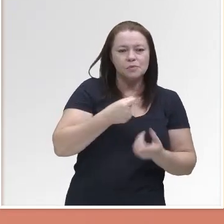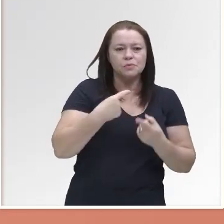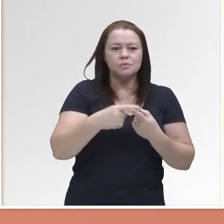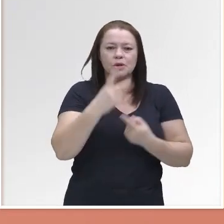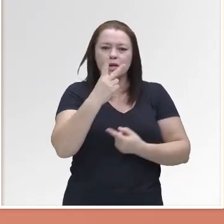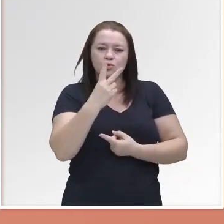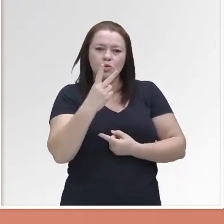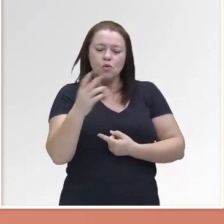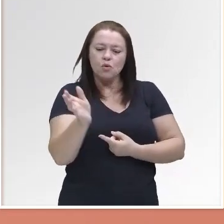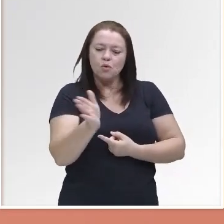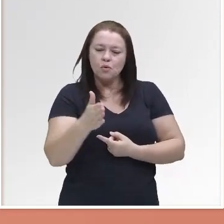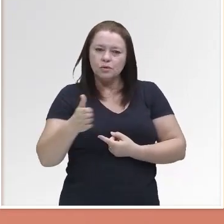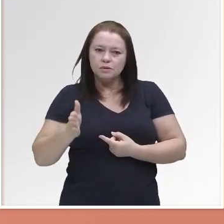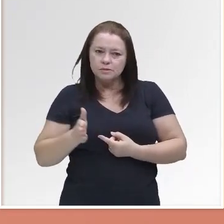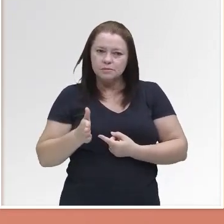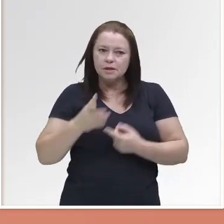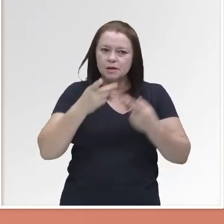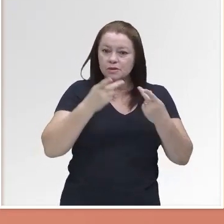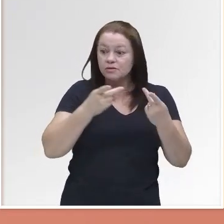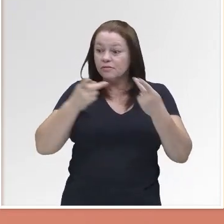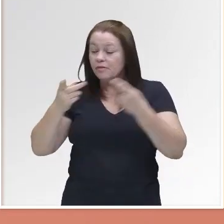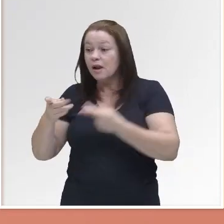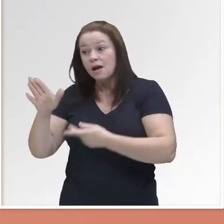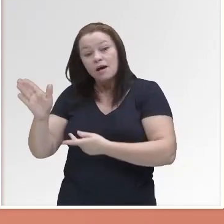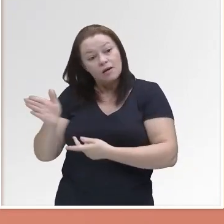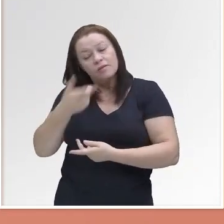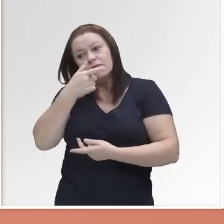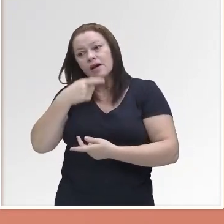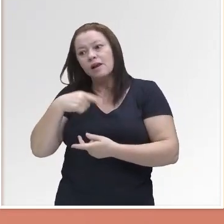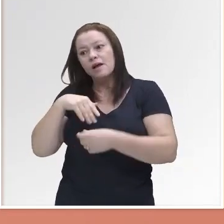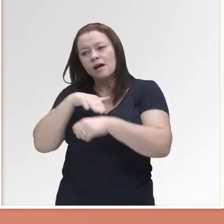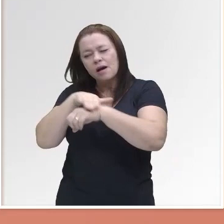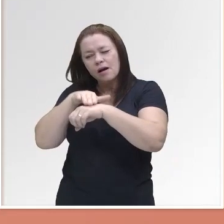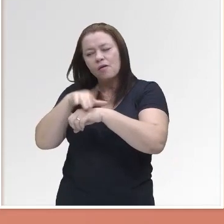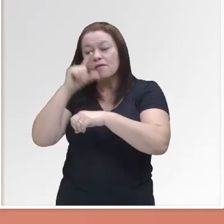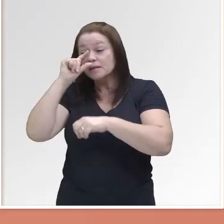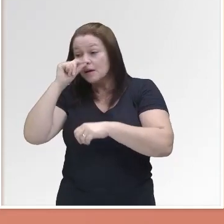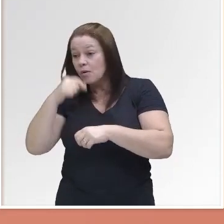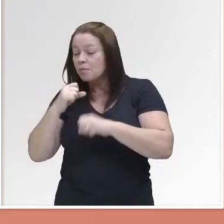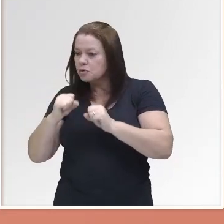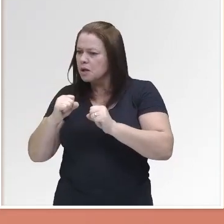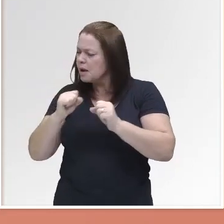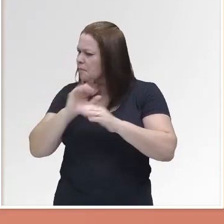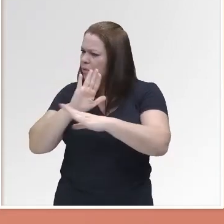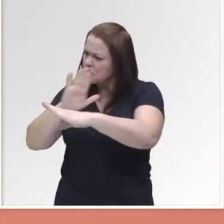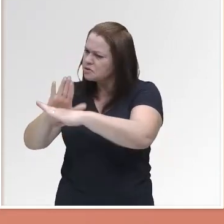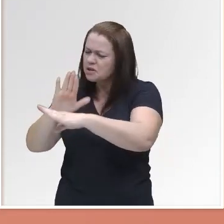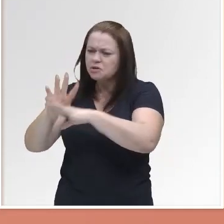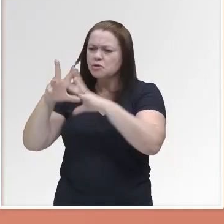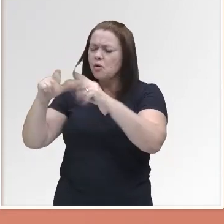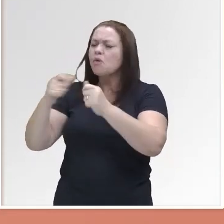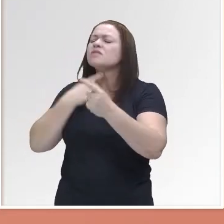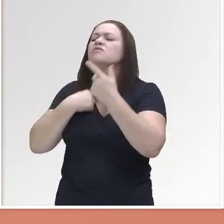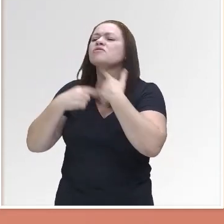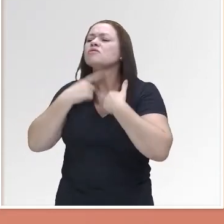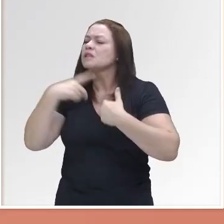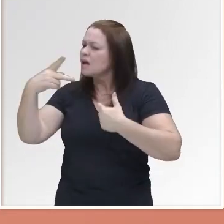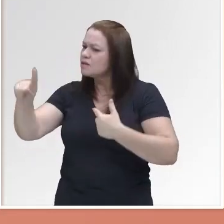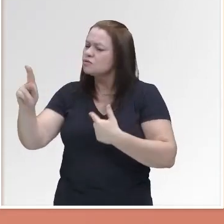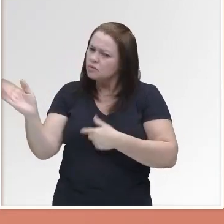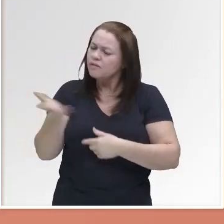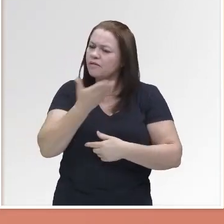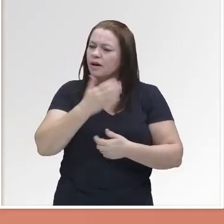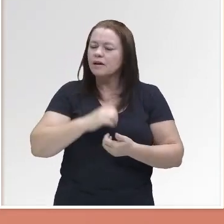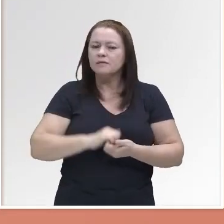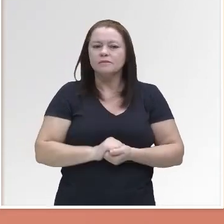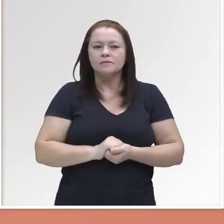que disseram a Ariel que a bruxa Úrsula podia realizar todos os sonhos.